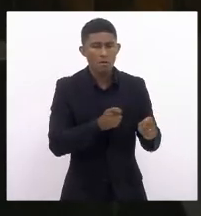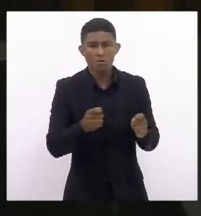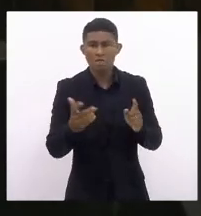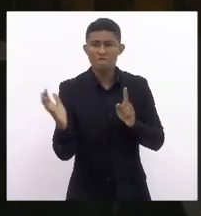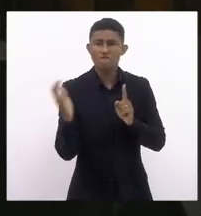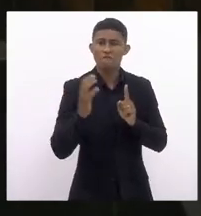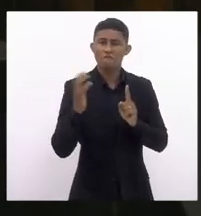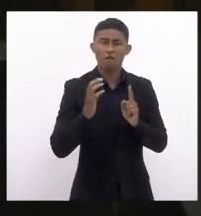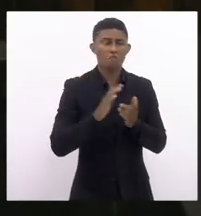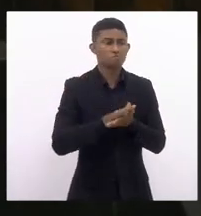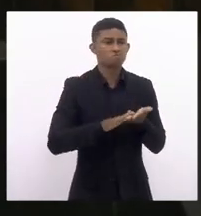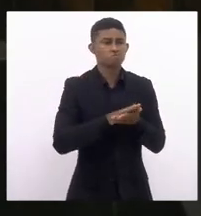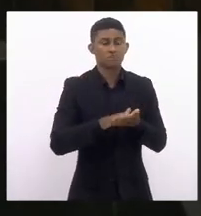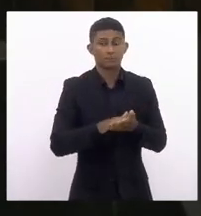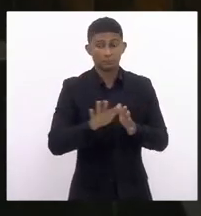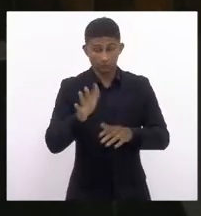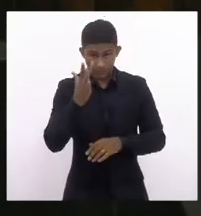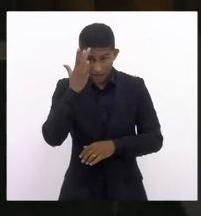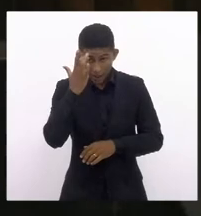Amanhã nós vamos votar nessa casa